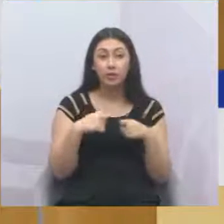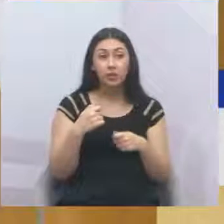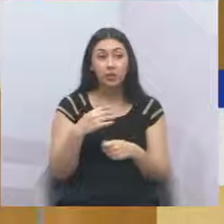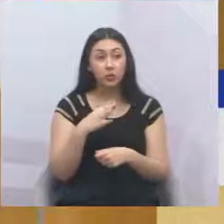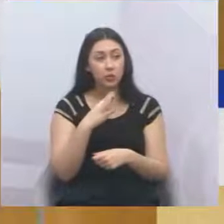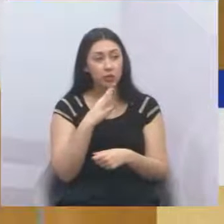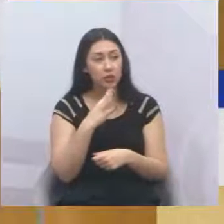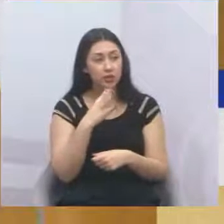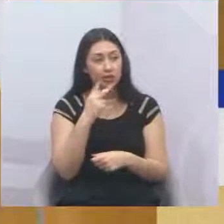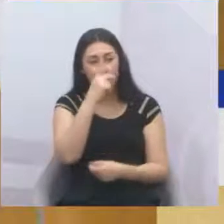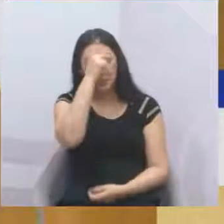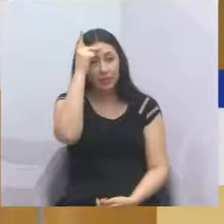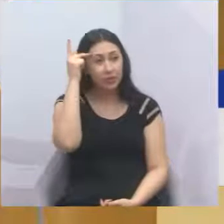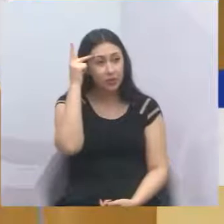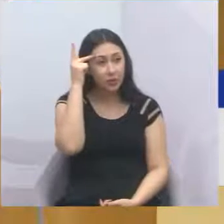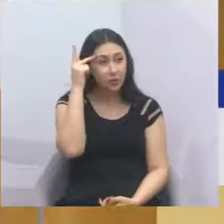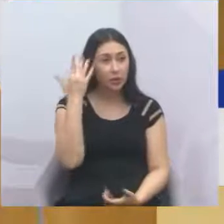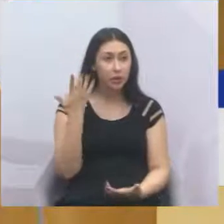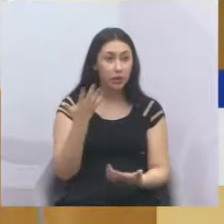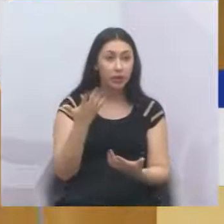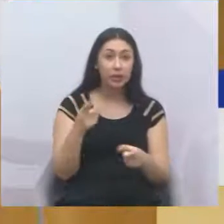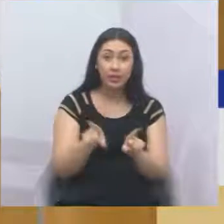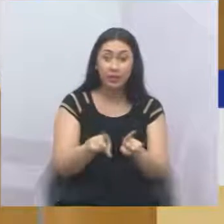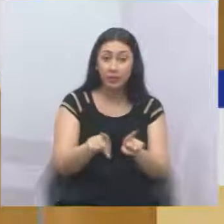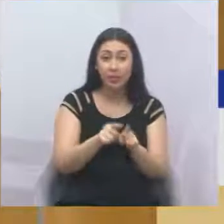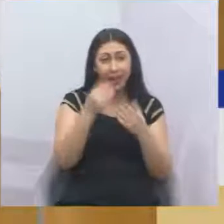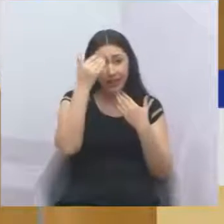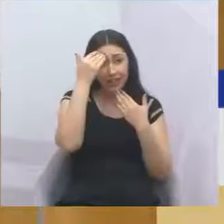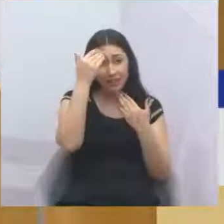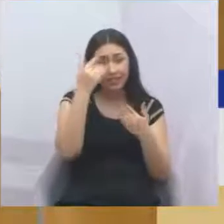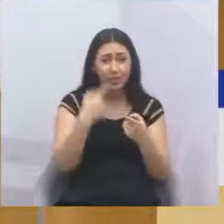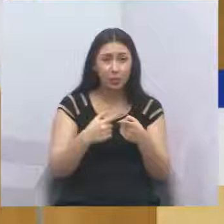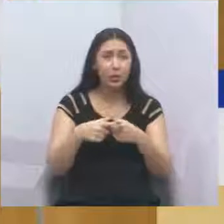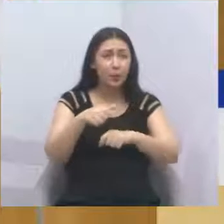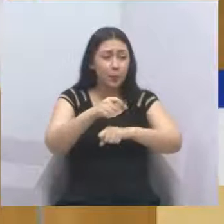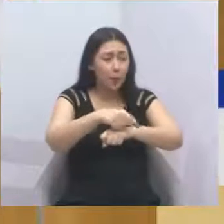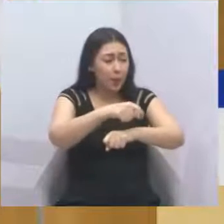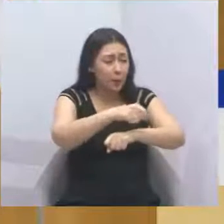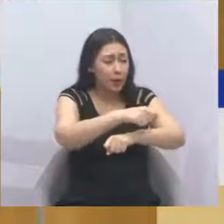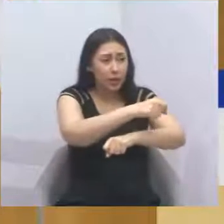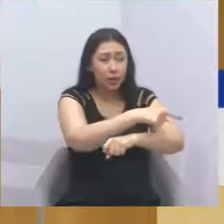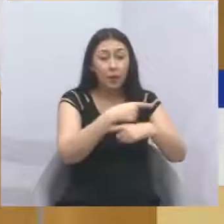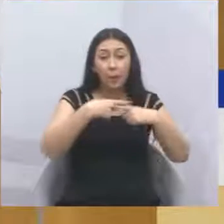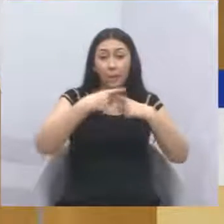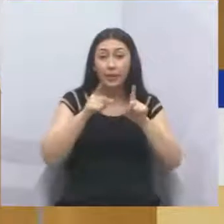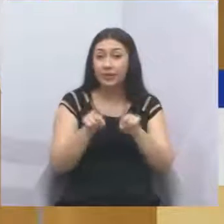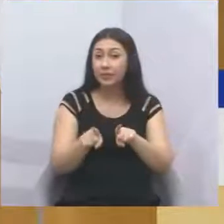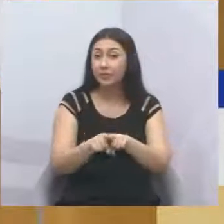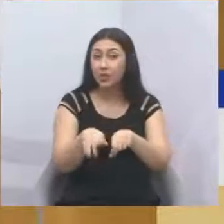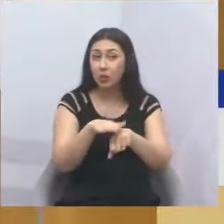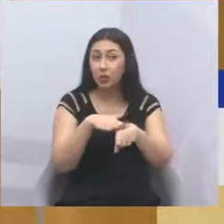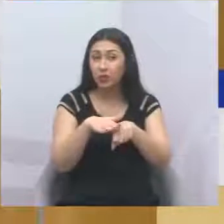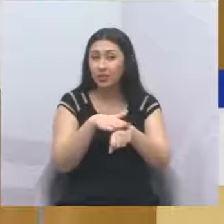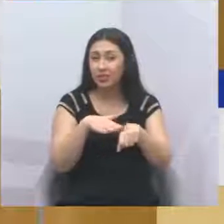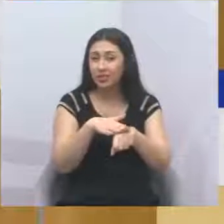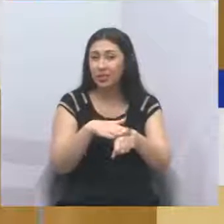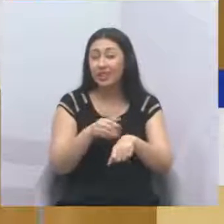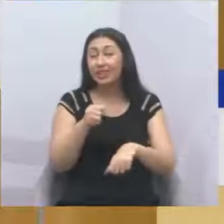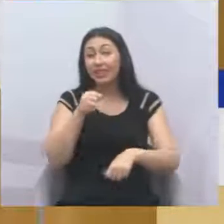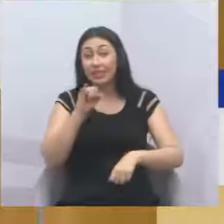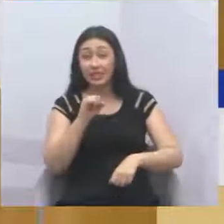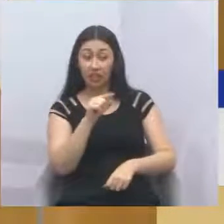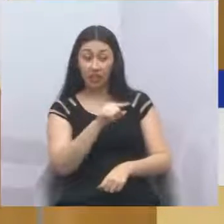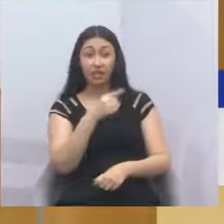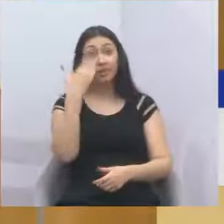esse cidadão e agradecer pelo plantio, mas também conversar com ele se ele está